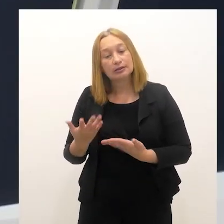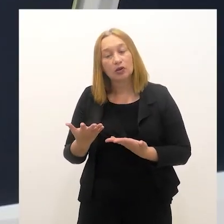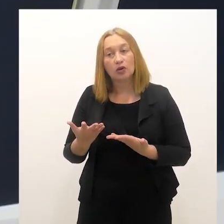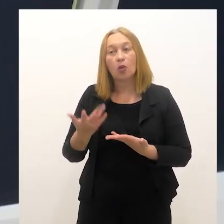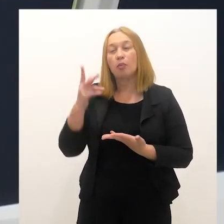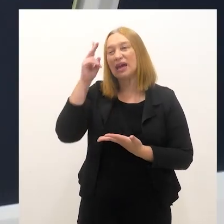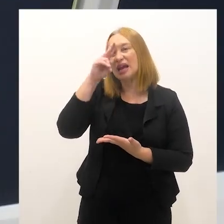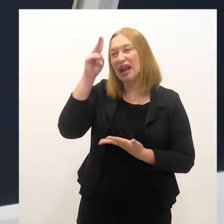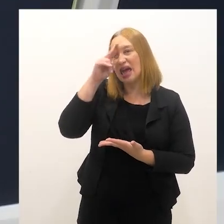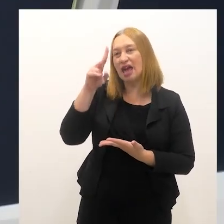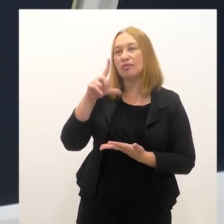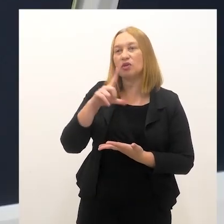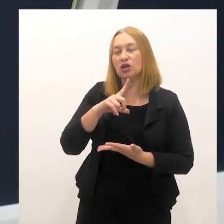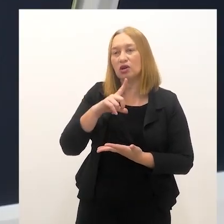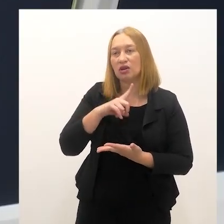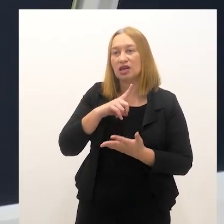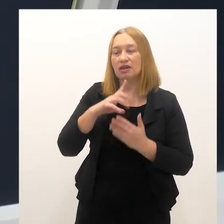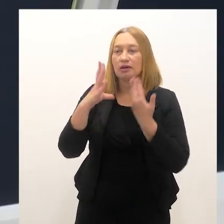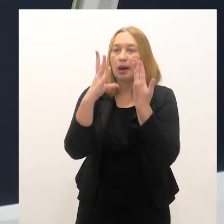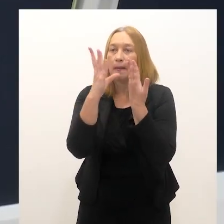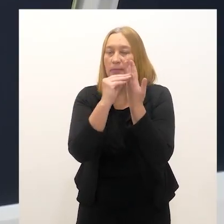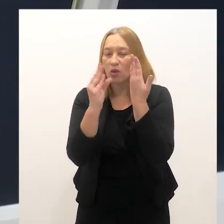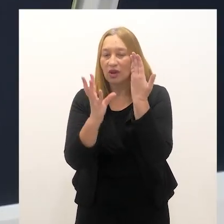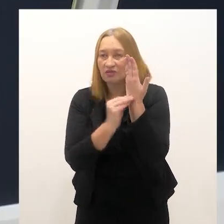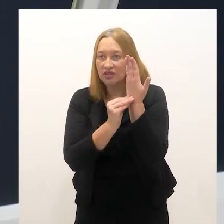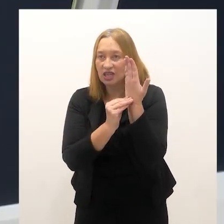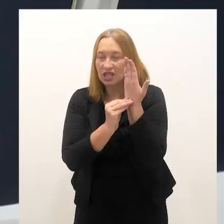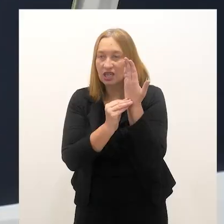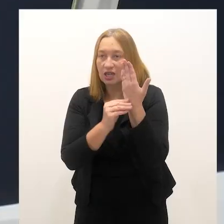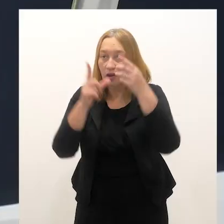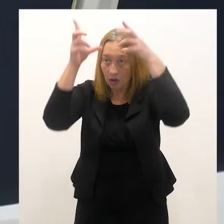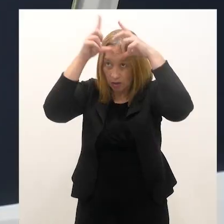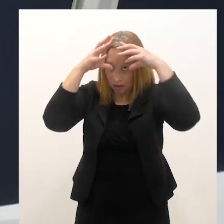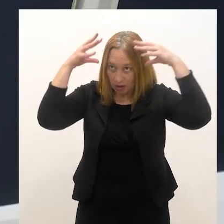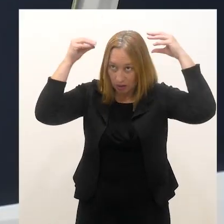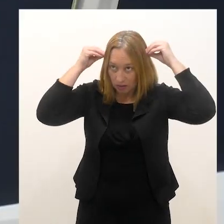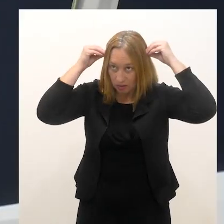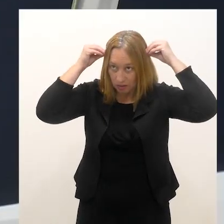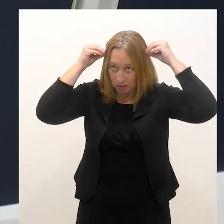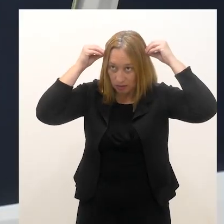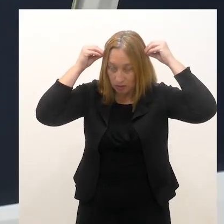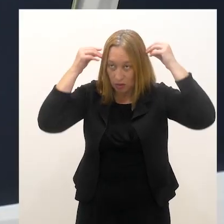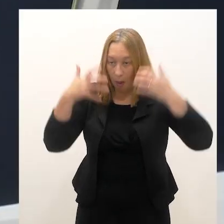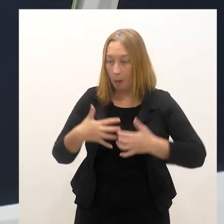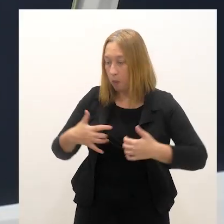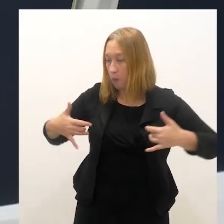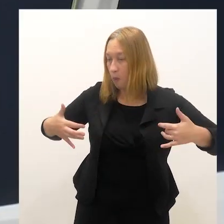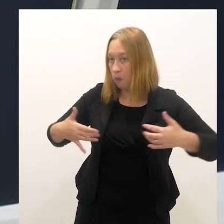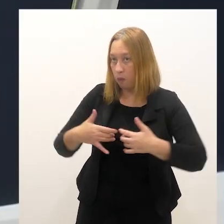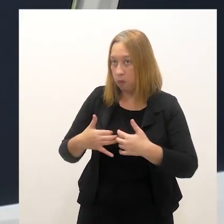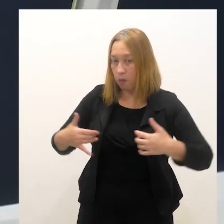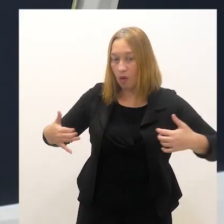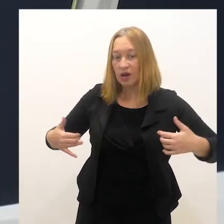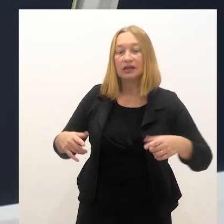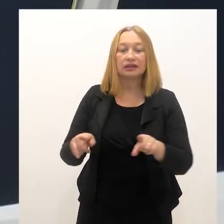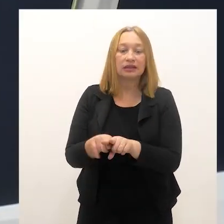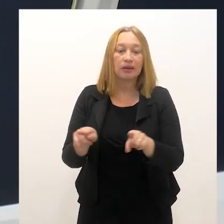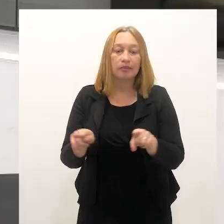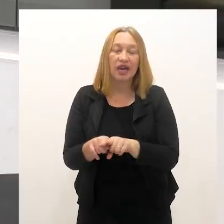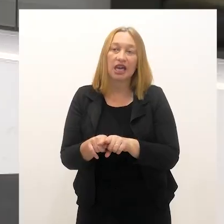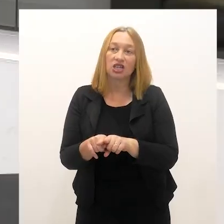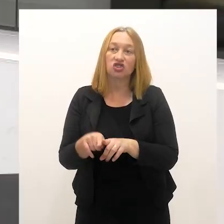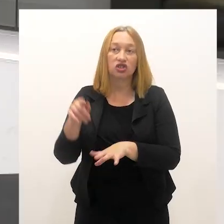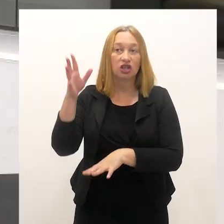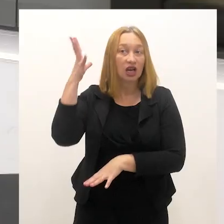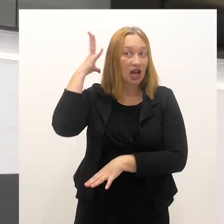E aí eu me lembro que eu li biografia do Luiz Gonzaga, biografia do Castro Alves, tudo assim, adaptado para as